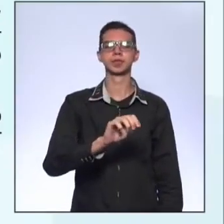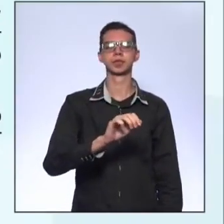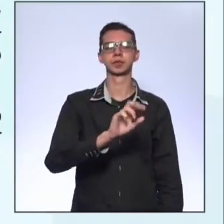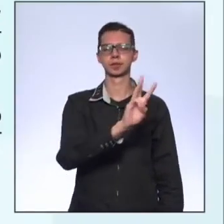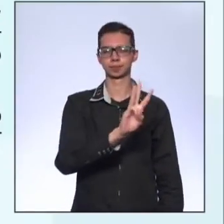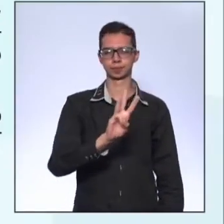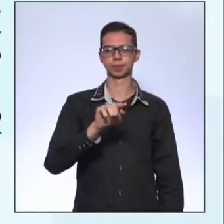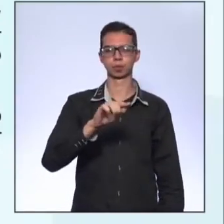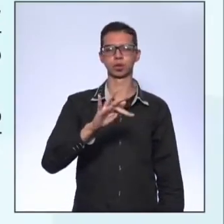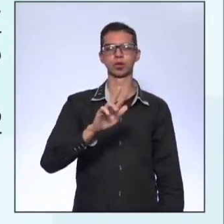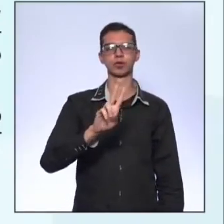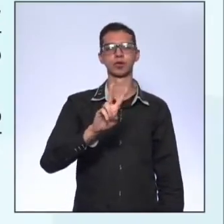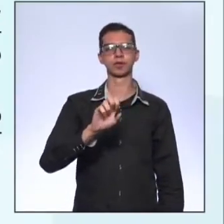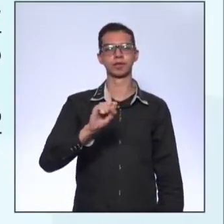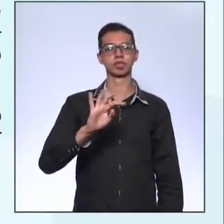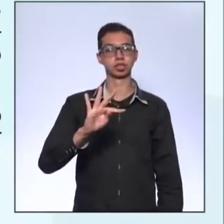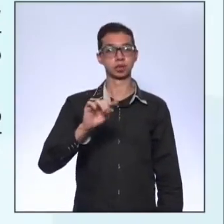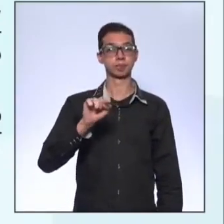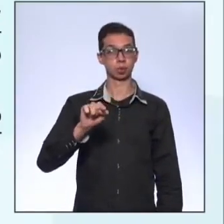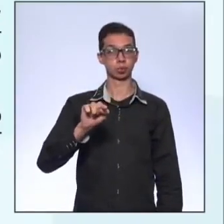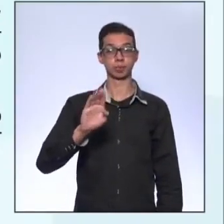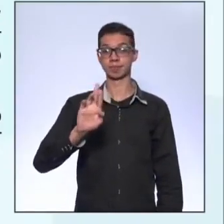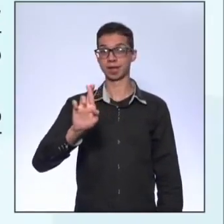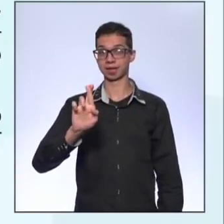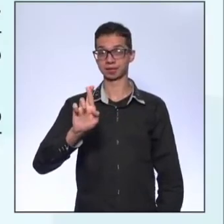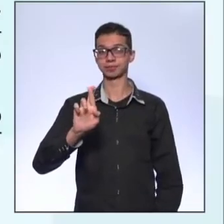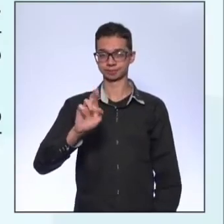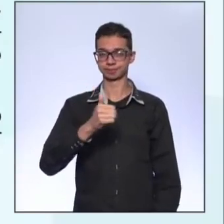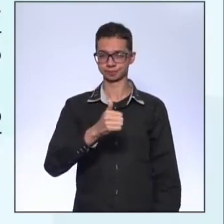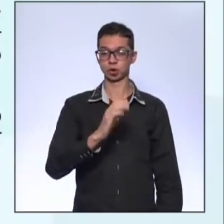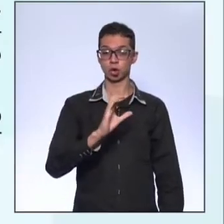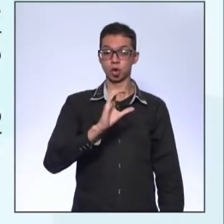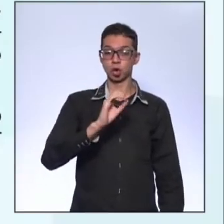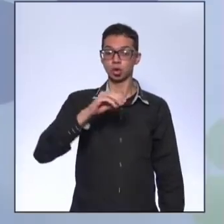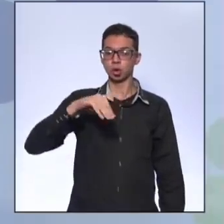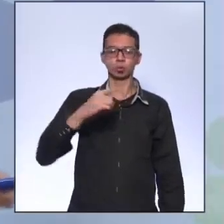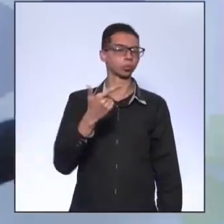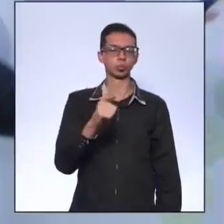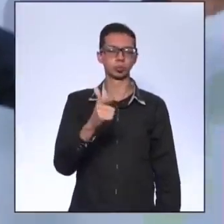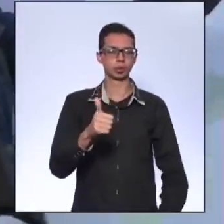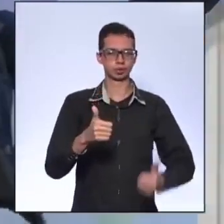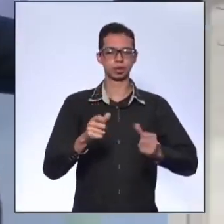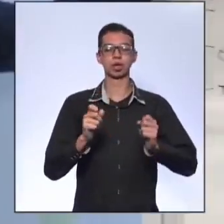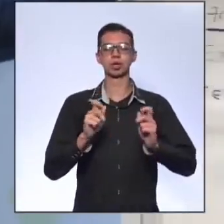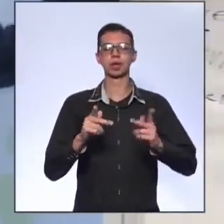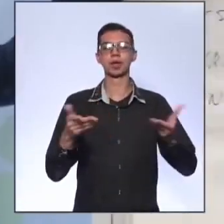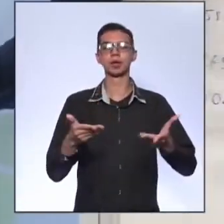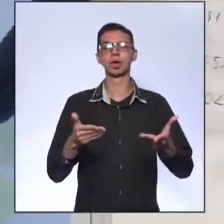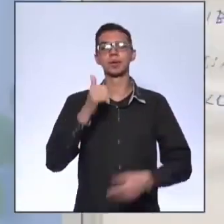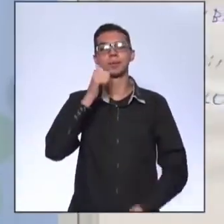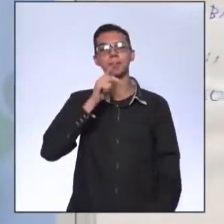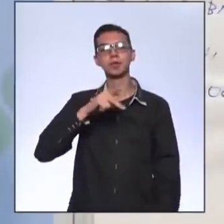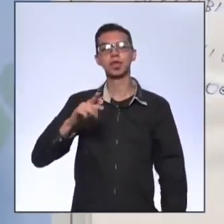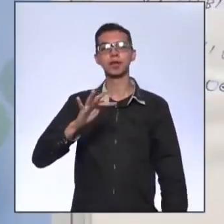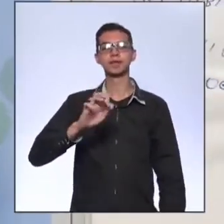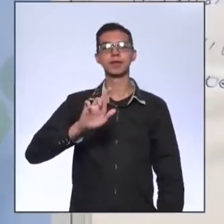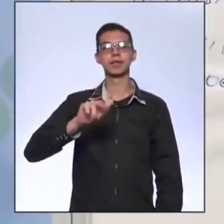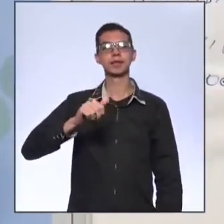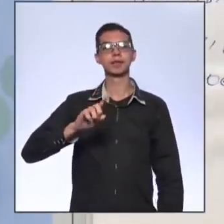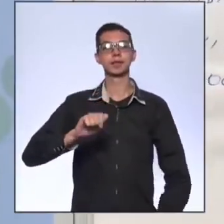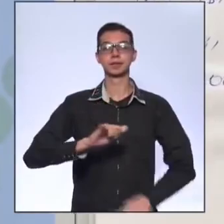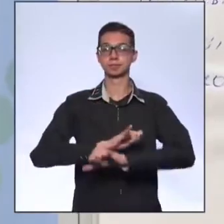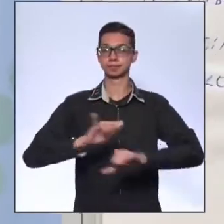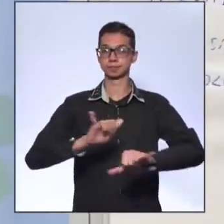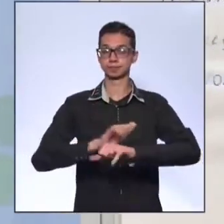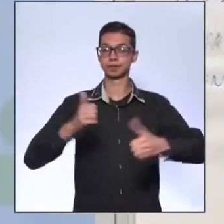www.fuvest.br, tá, gente? Não tem o com, tá bom? Agora, a professora Fernanda vai falar para vocês aí de um outro momento aqui de divulgação, só que desta vez do nosso